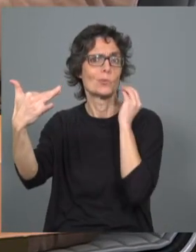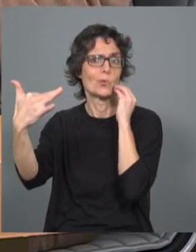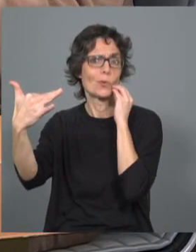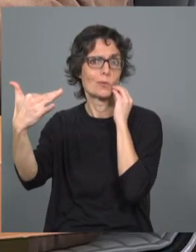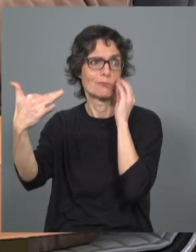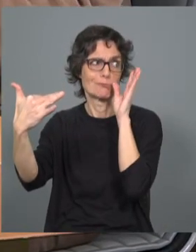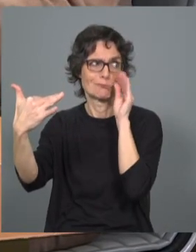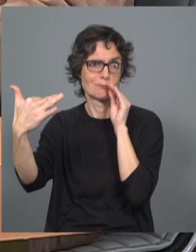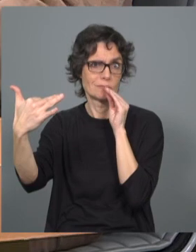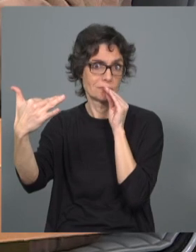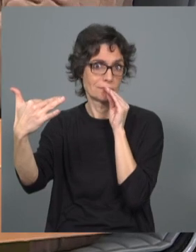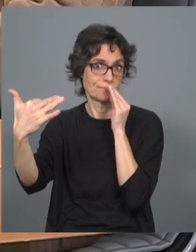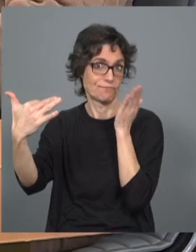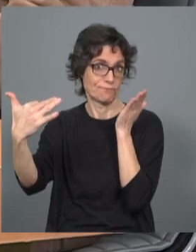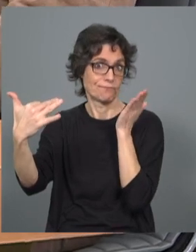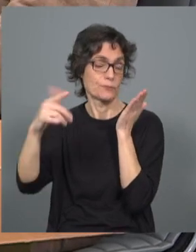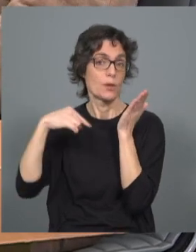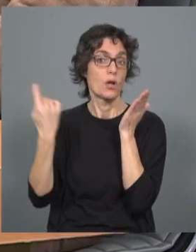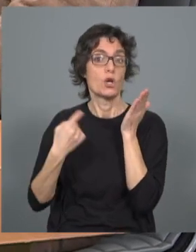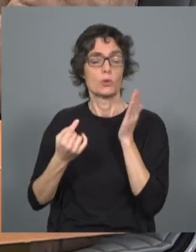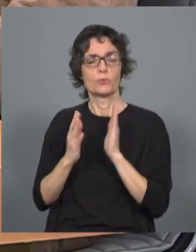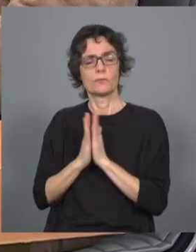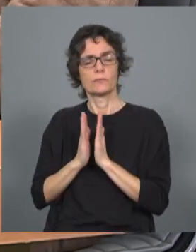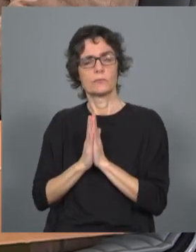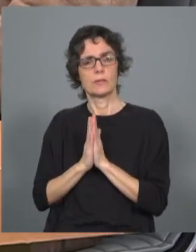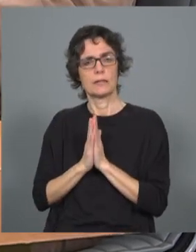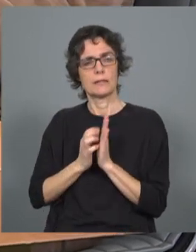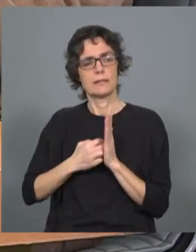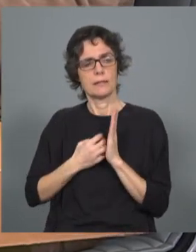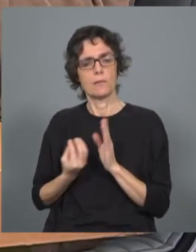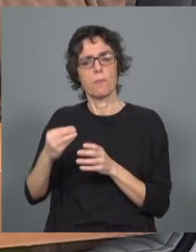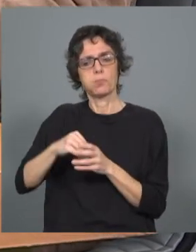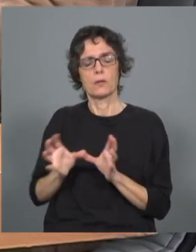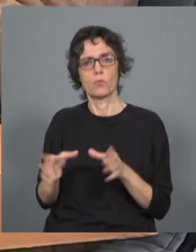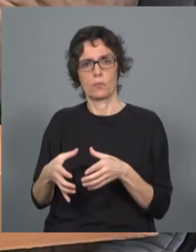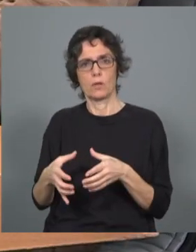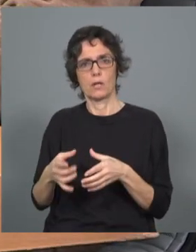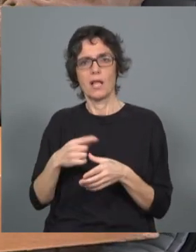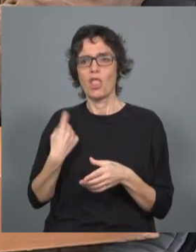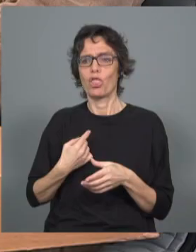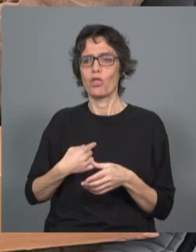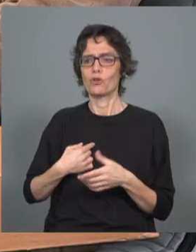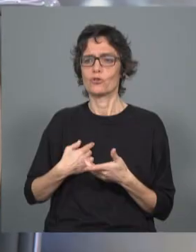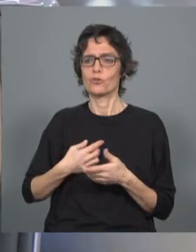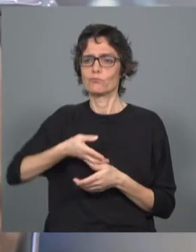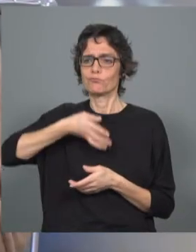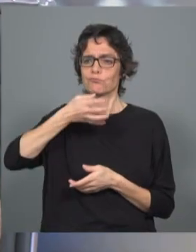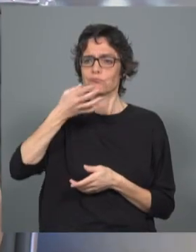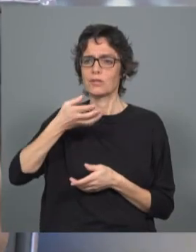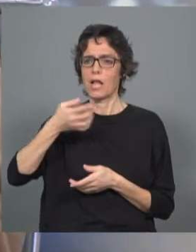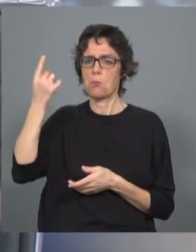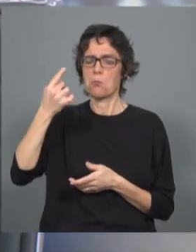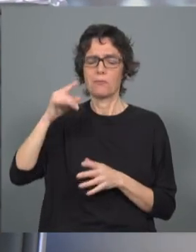resolver, como igreja somos comunidade e portanto também não estamos aqui para impor um direito, não existe a questão do direito, existe a questão